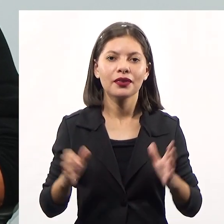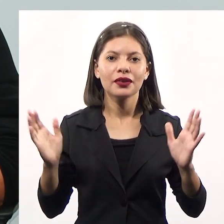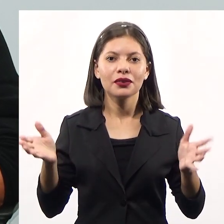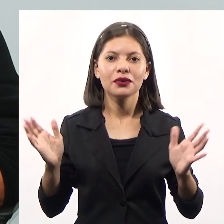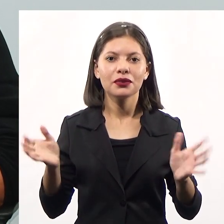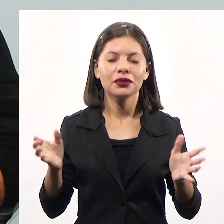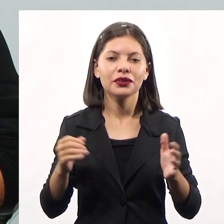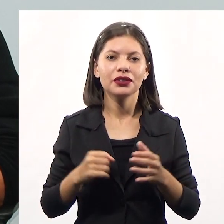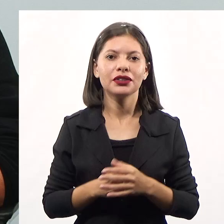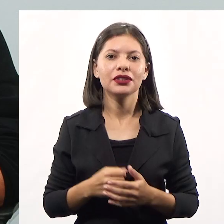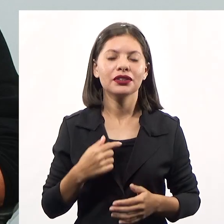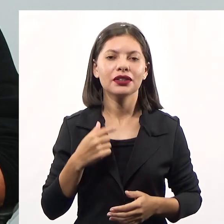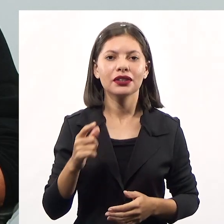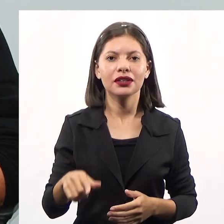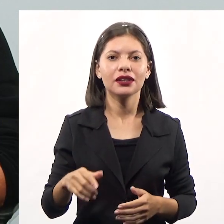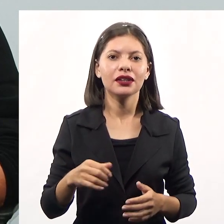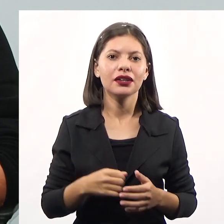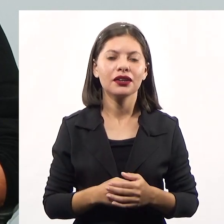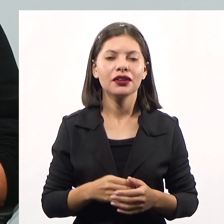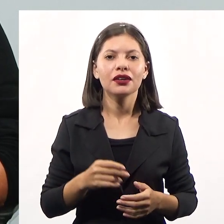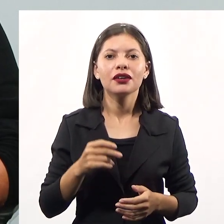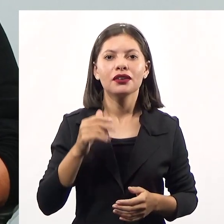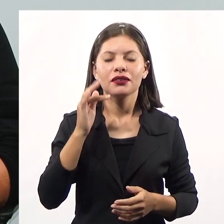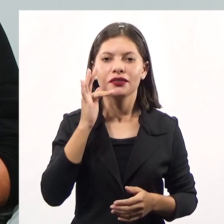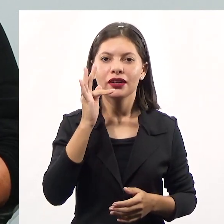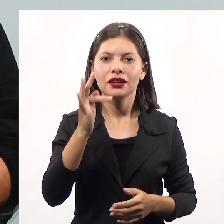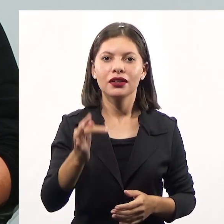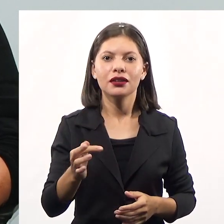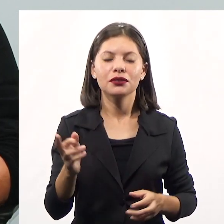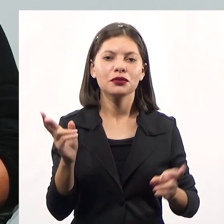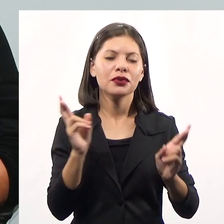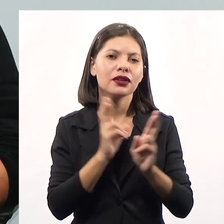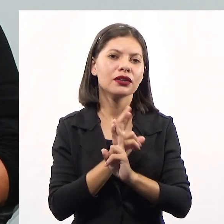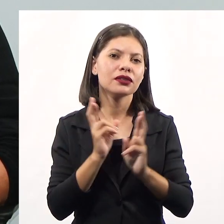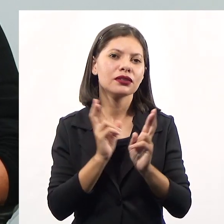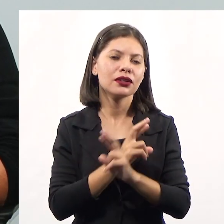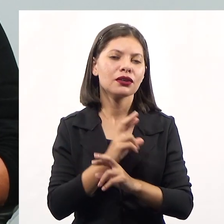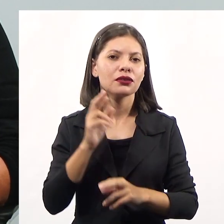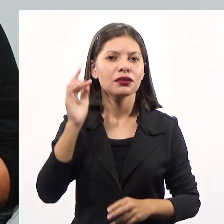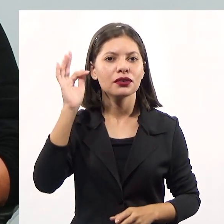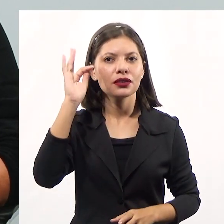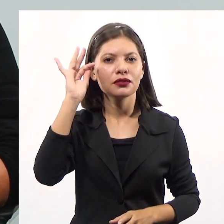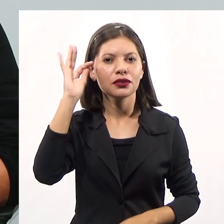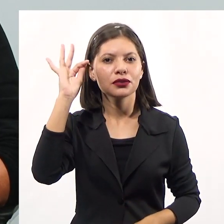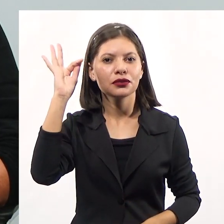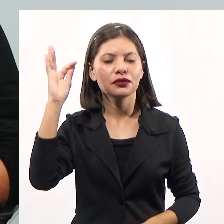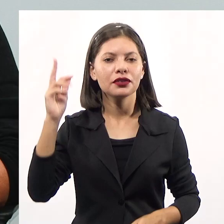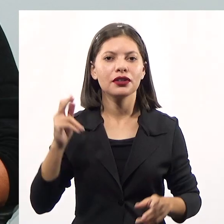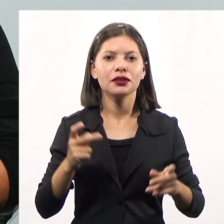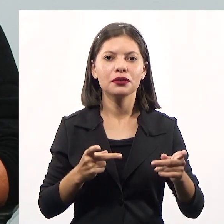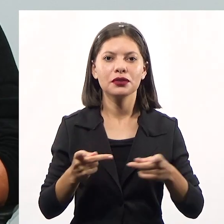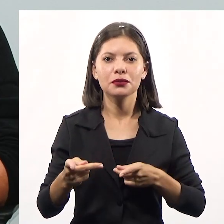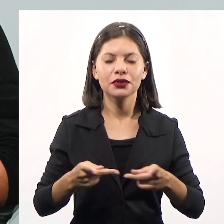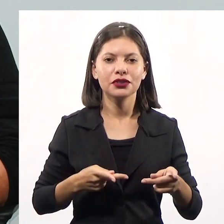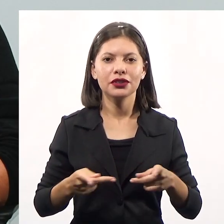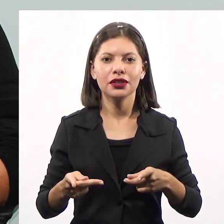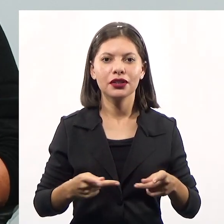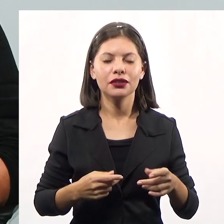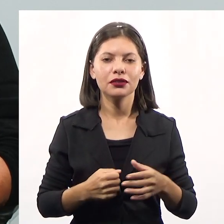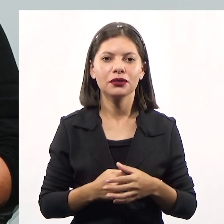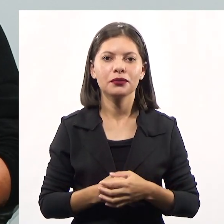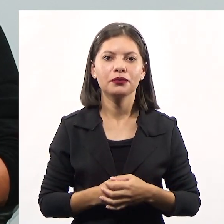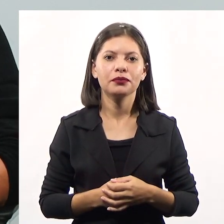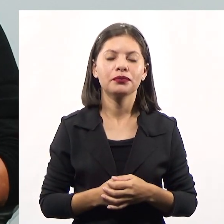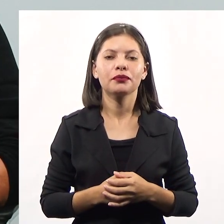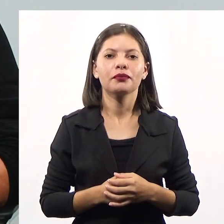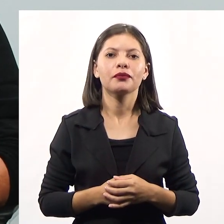e hoje nós vamos estar aqui falando um pouco sobre a relação da filosofia com esse projeto integrador, e eu